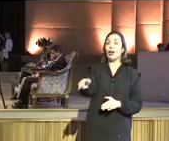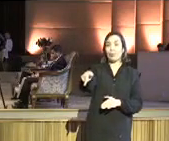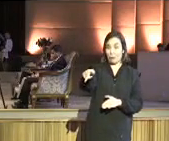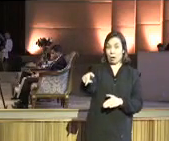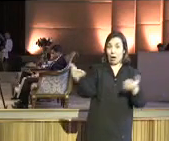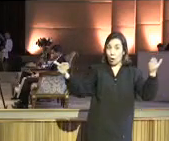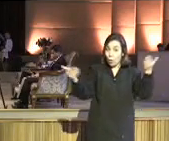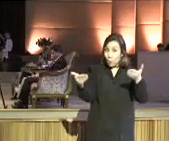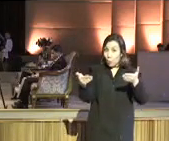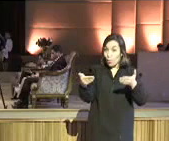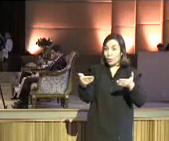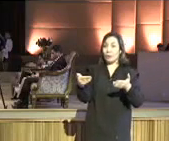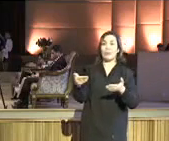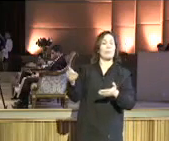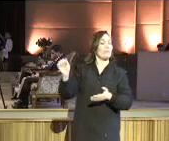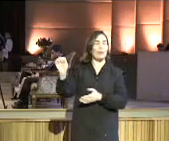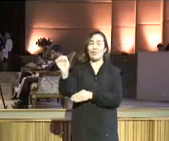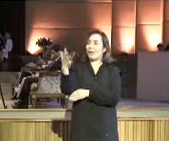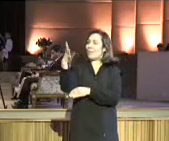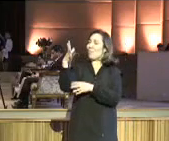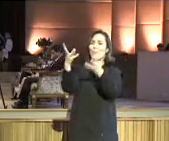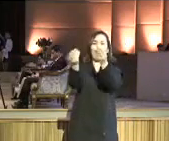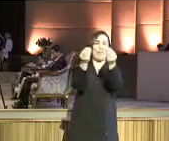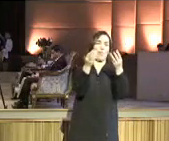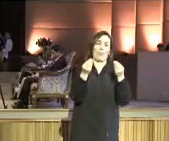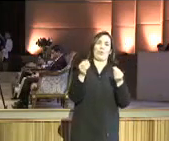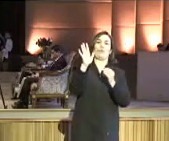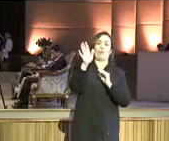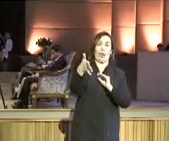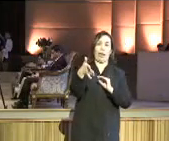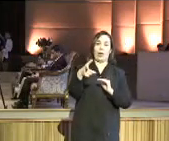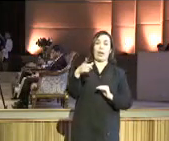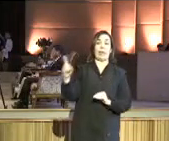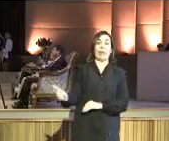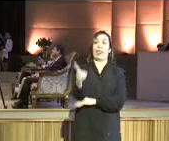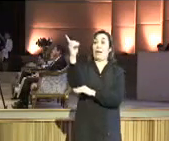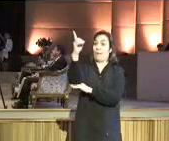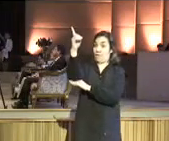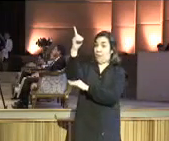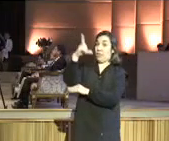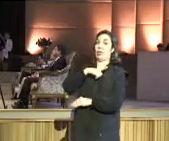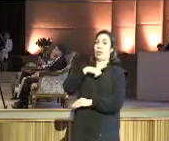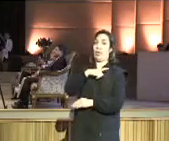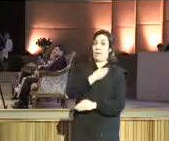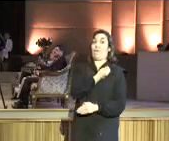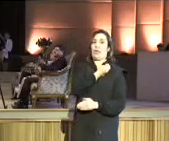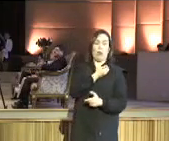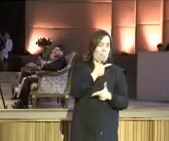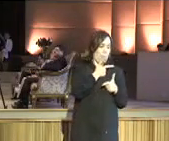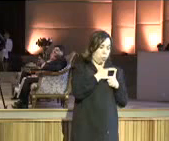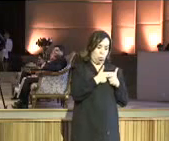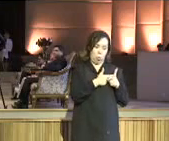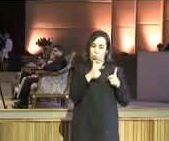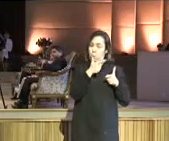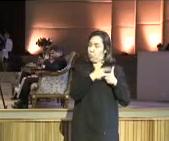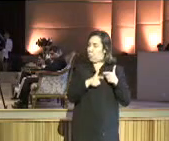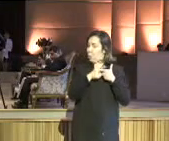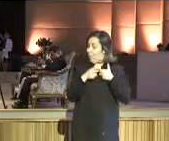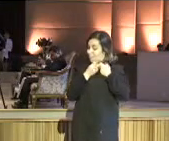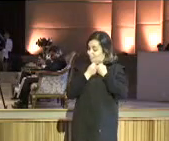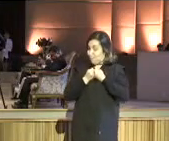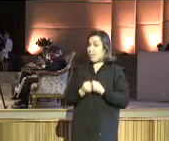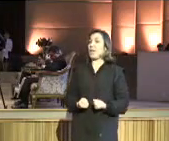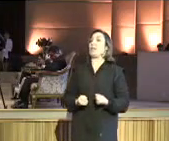17. A gente vai ver uma série de tragédias acontecendo na vida de Davi. A primeira